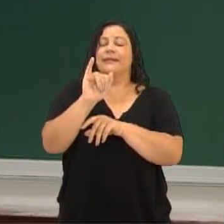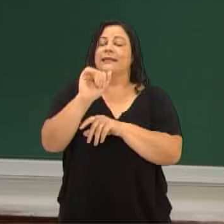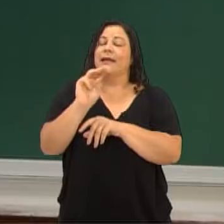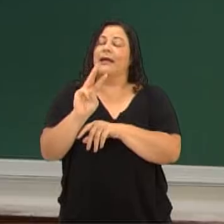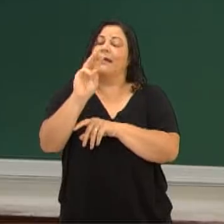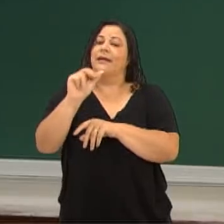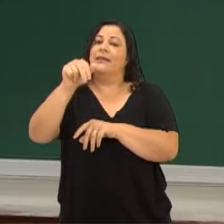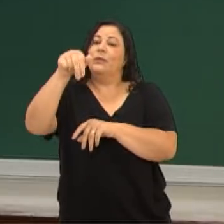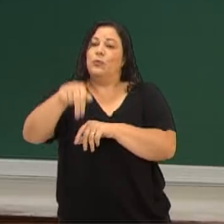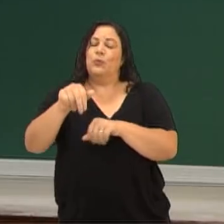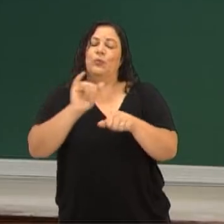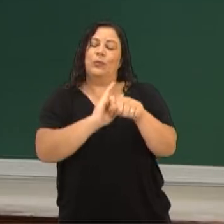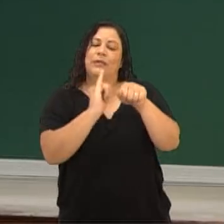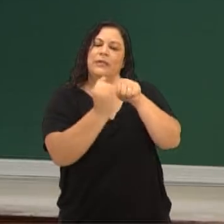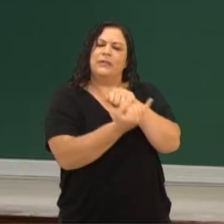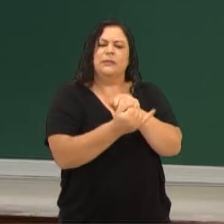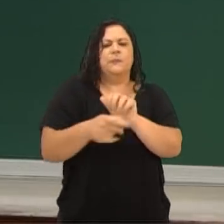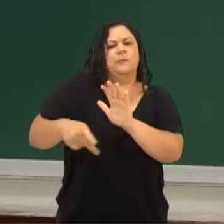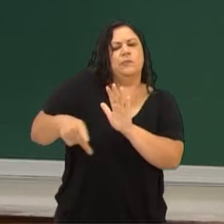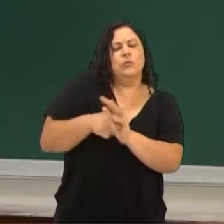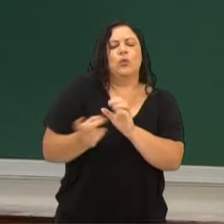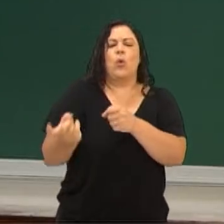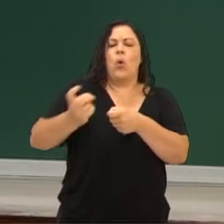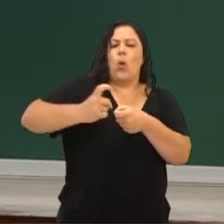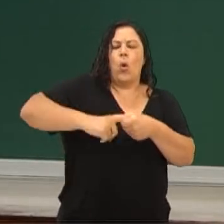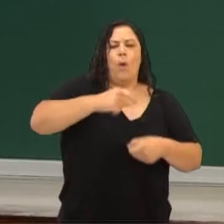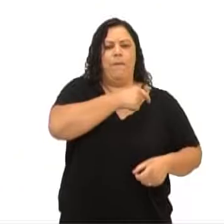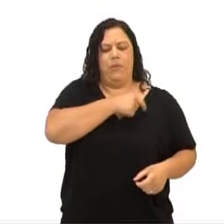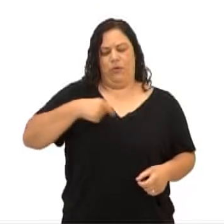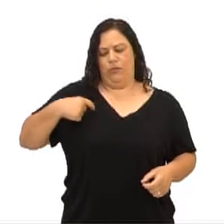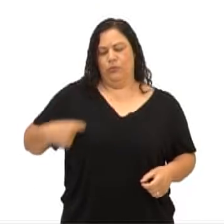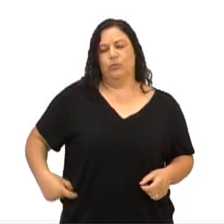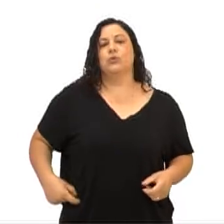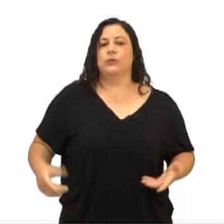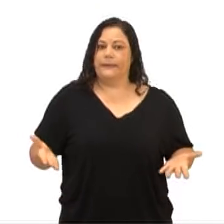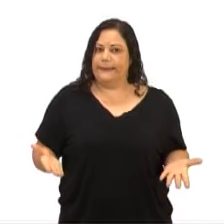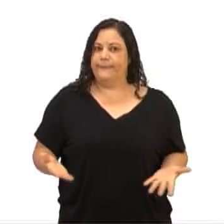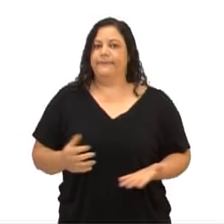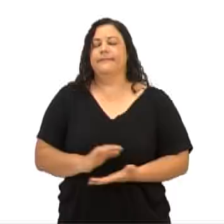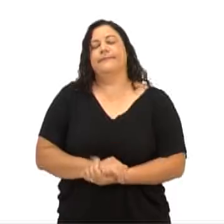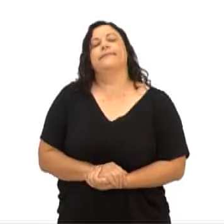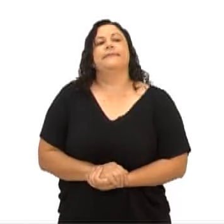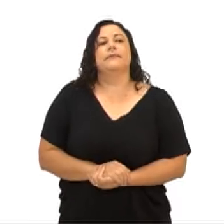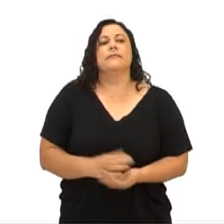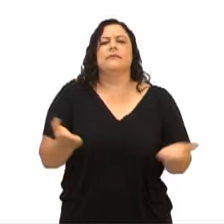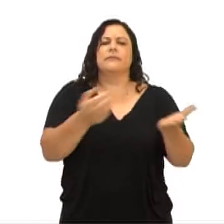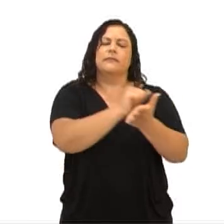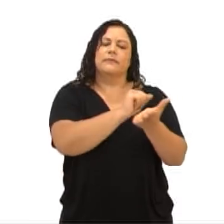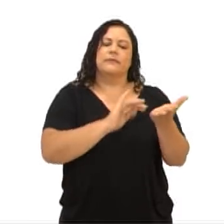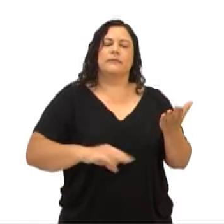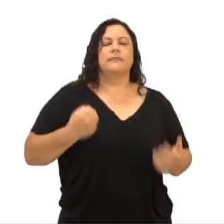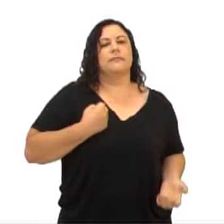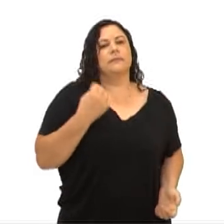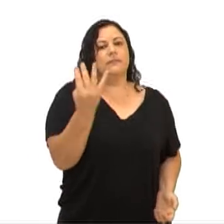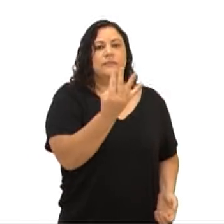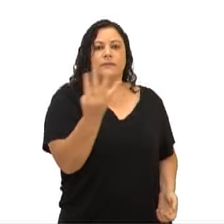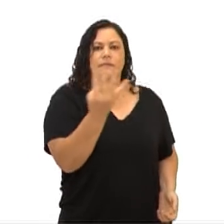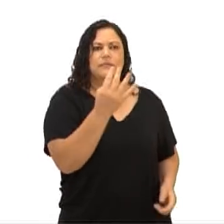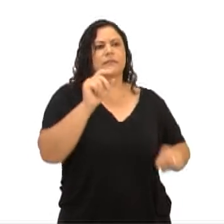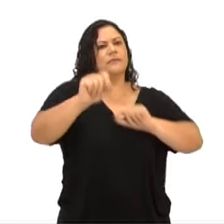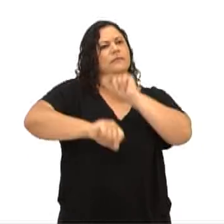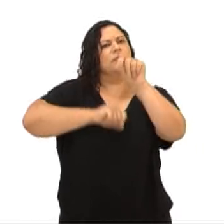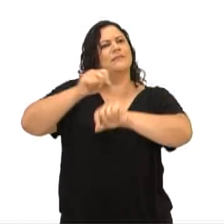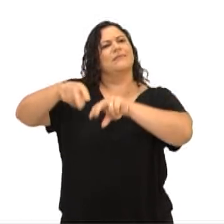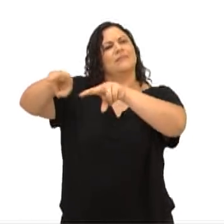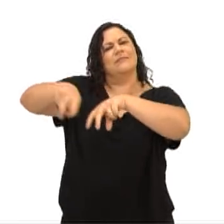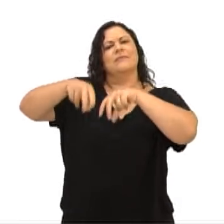isso é um problema sério também. Vamos lá, mais um exercício aí, número 4 para vocês. Escreva o que são os plantations, que tanto